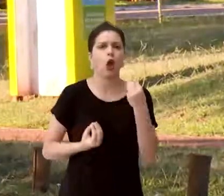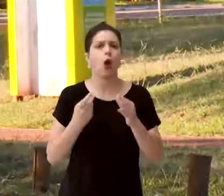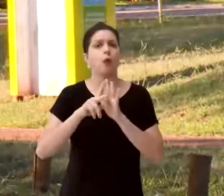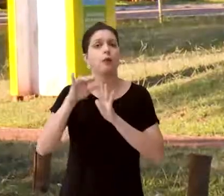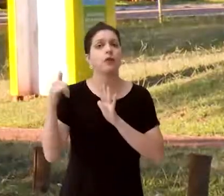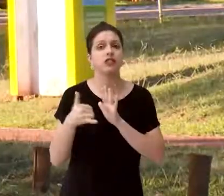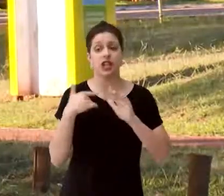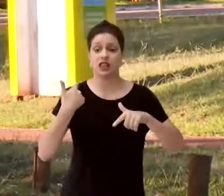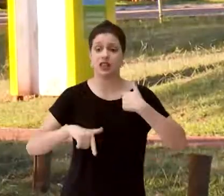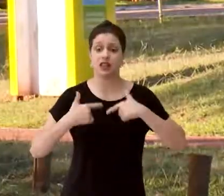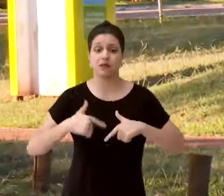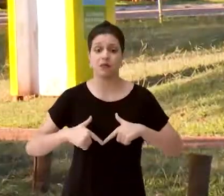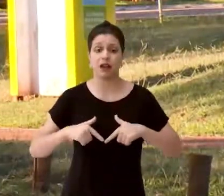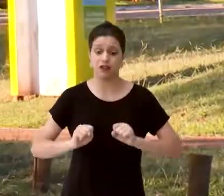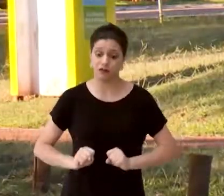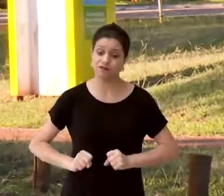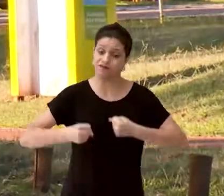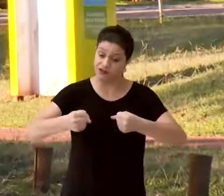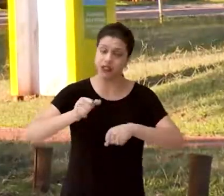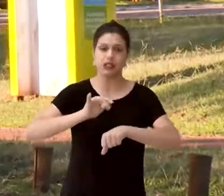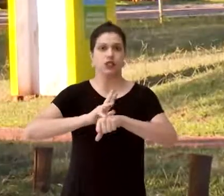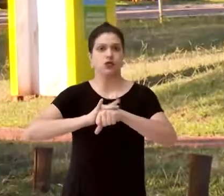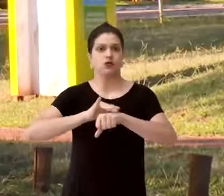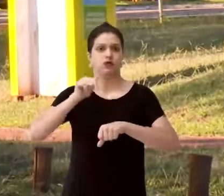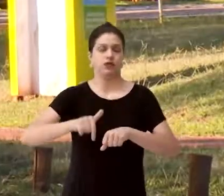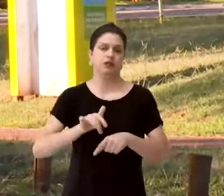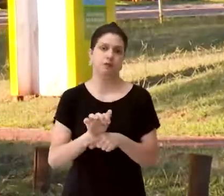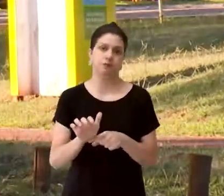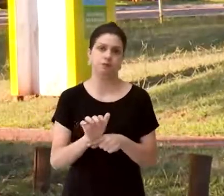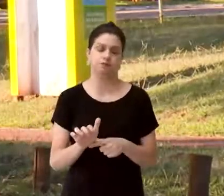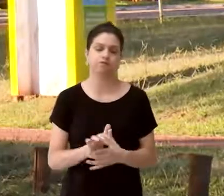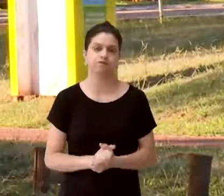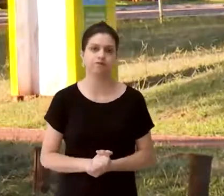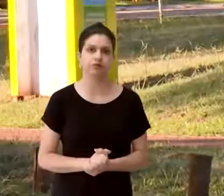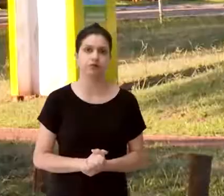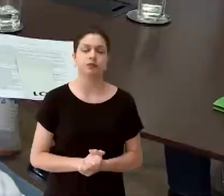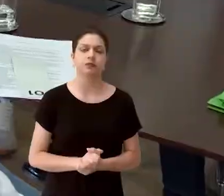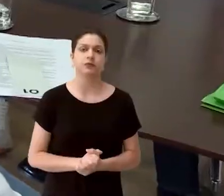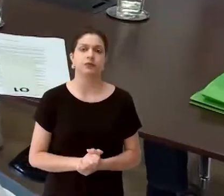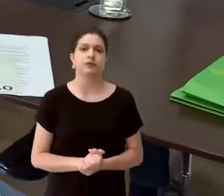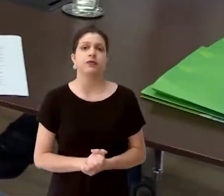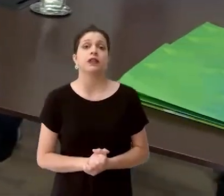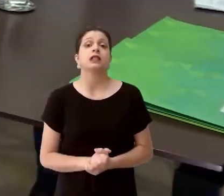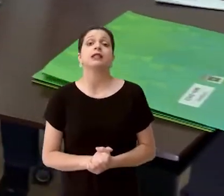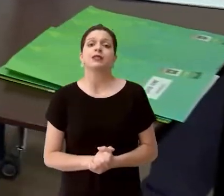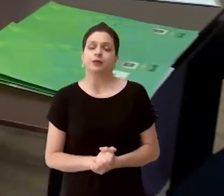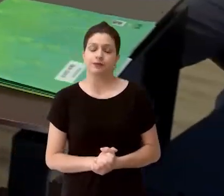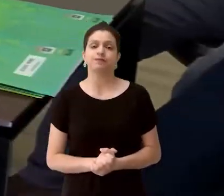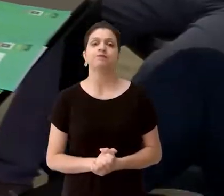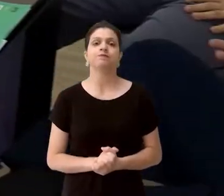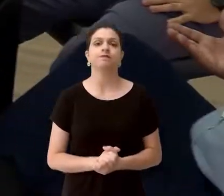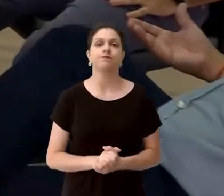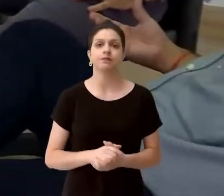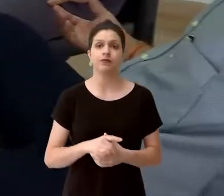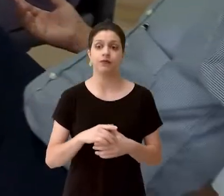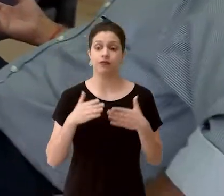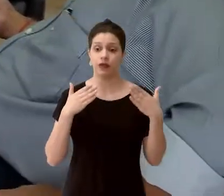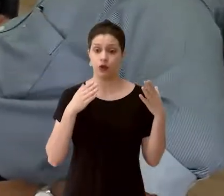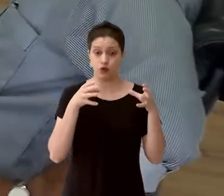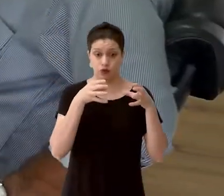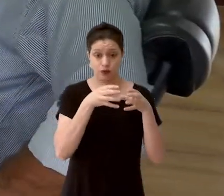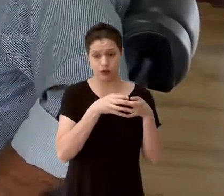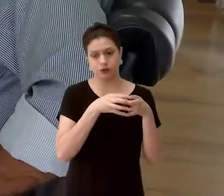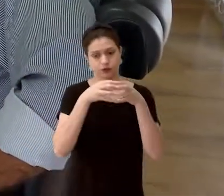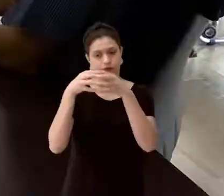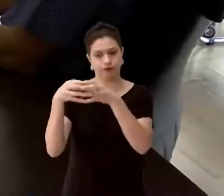para debater estratégias e planos de ação a respeito do combate da doença no estado. A Comissão da